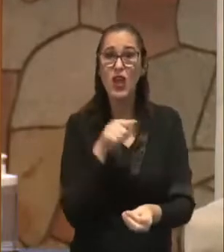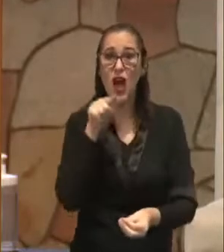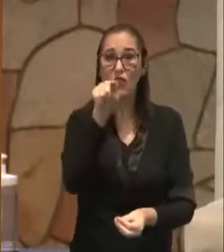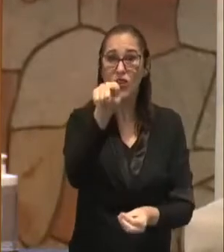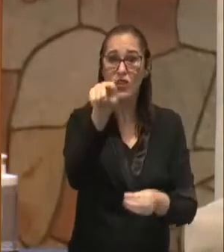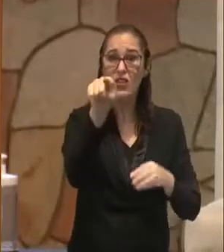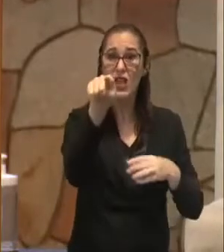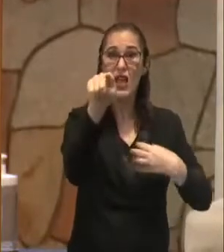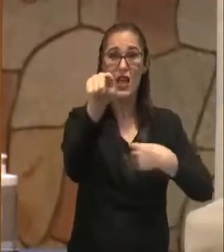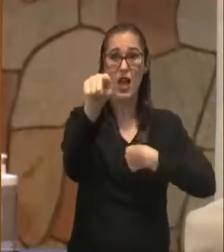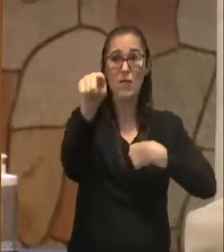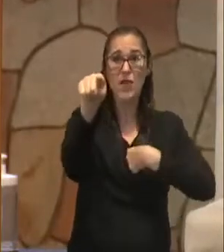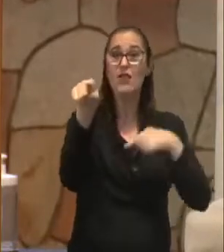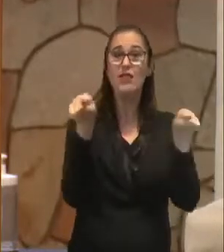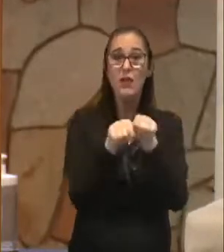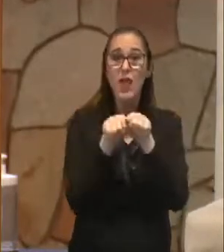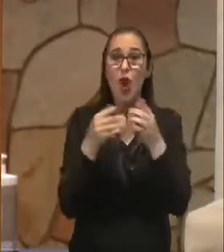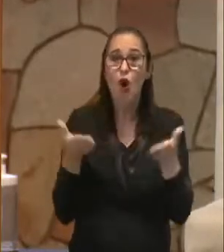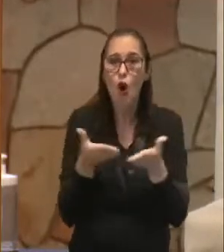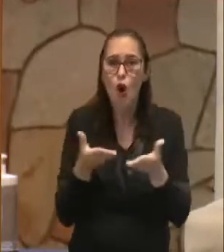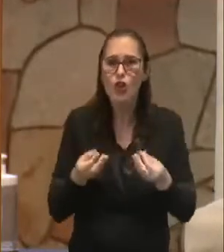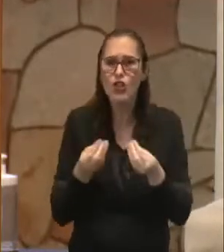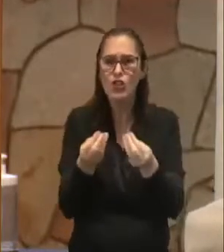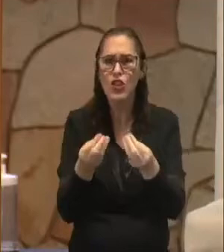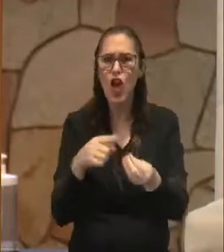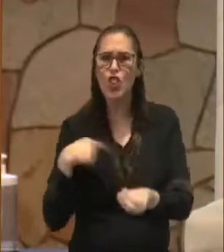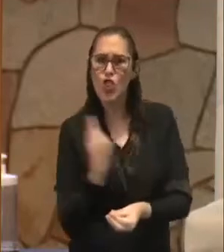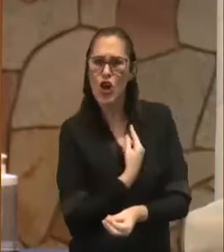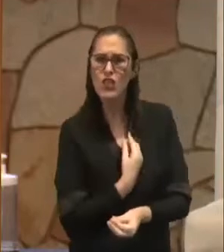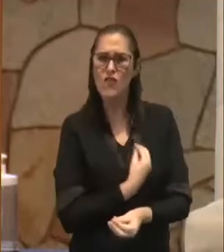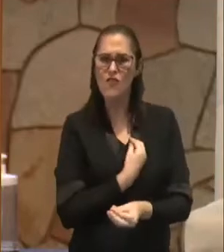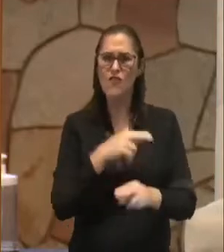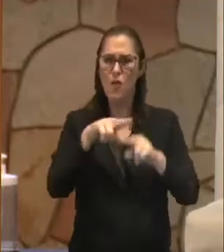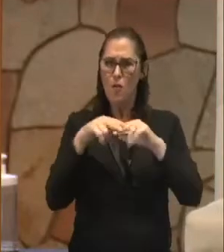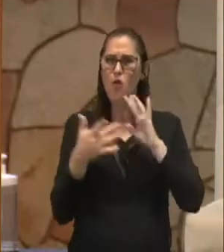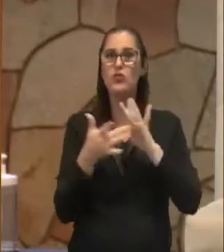mim hoje. Nós estamos vivos nele.